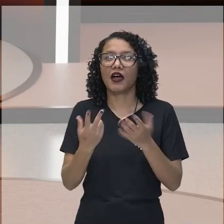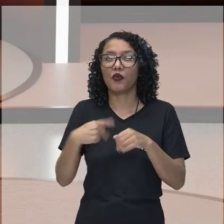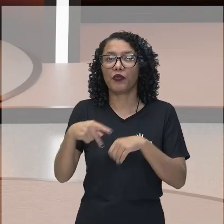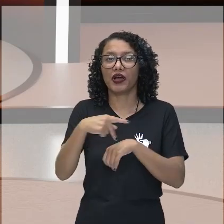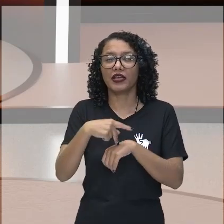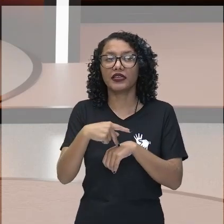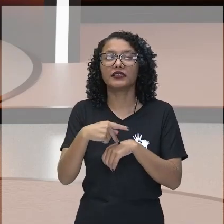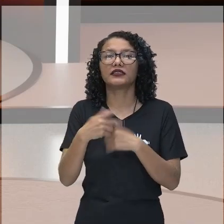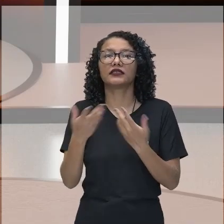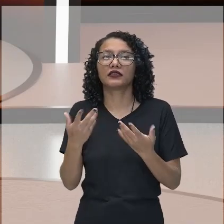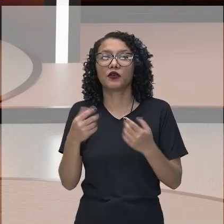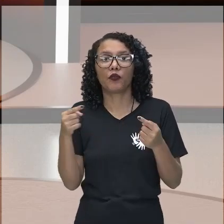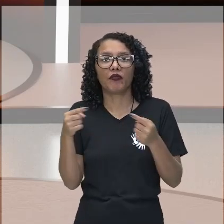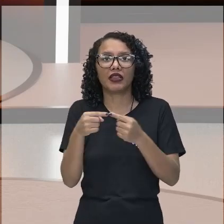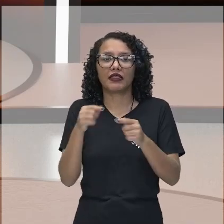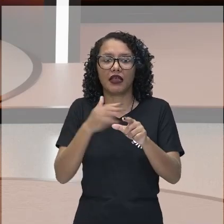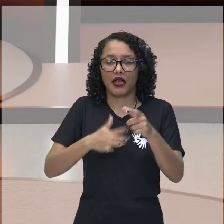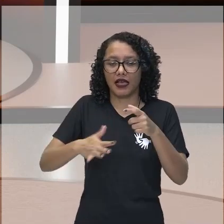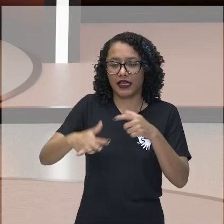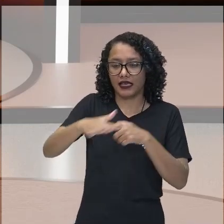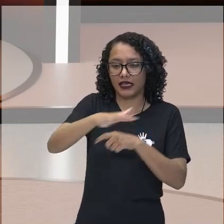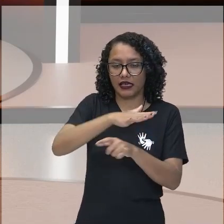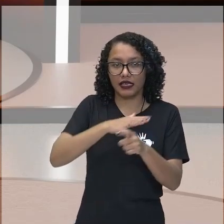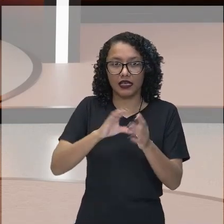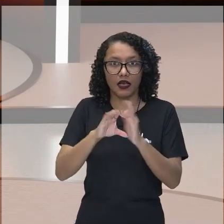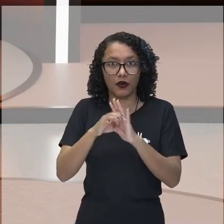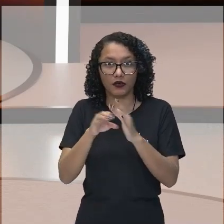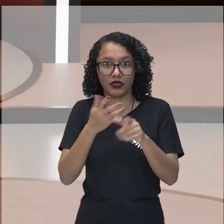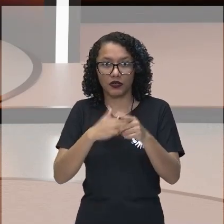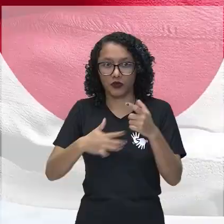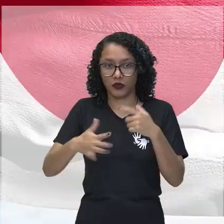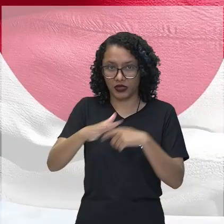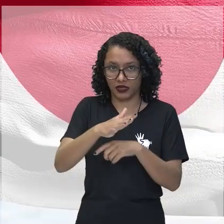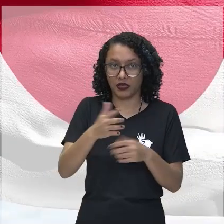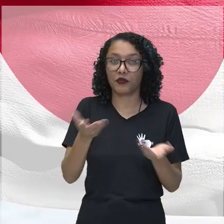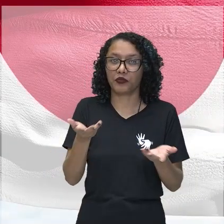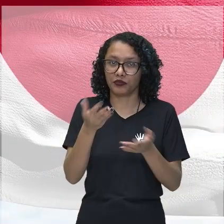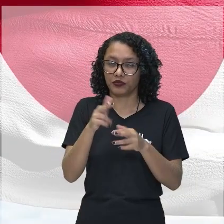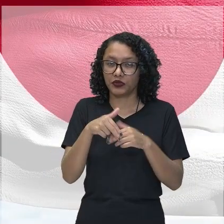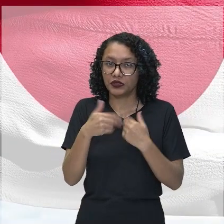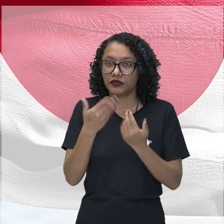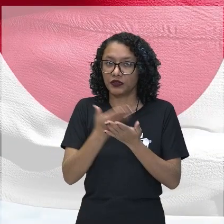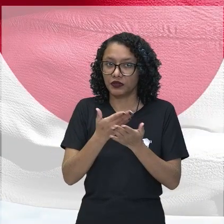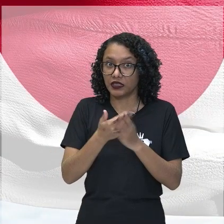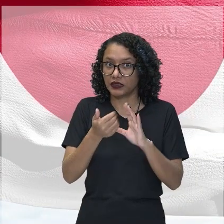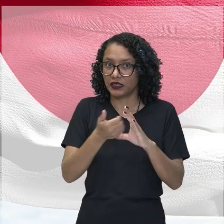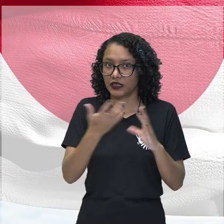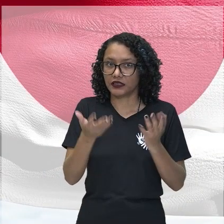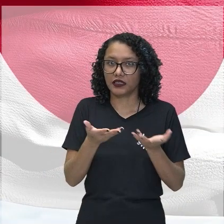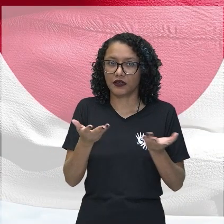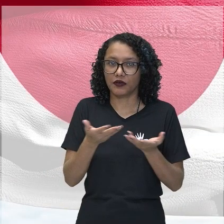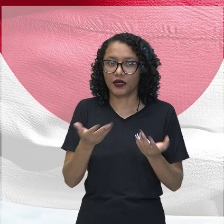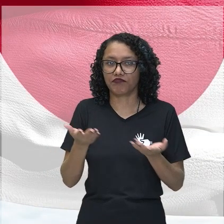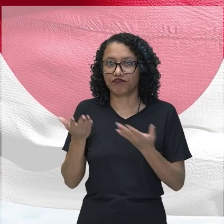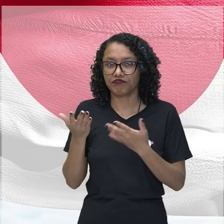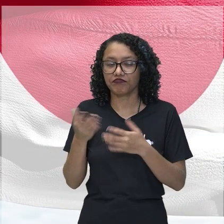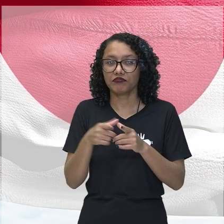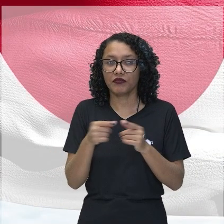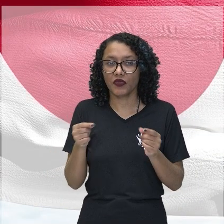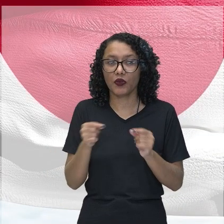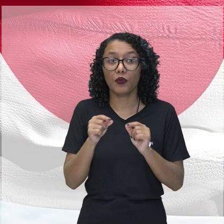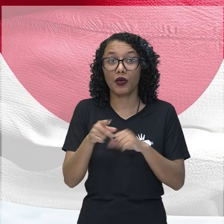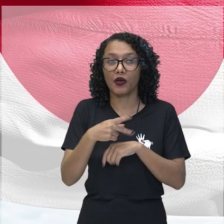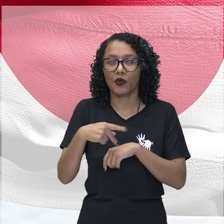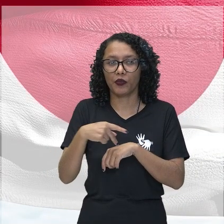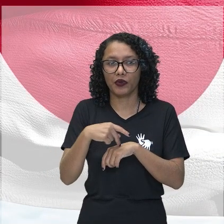iremos estudar aí, verificando essas características, ok? Olha só, o Japão, sendo considerado um país insular, vai